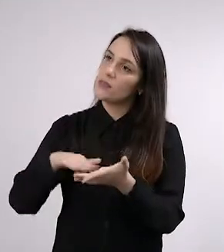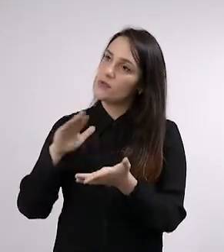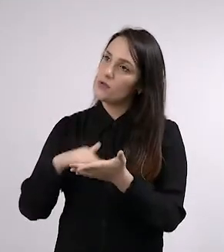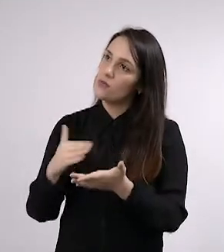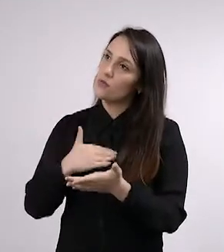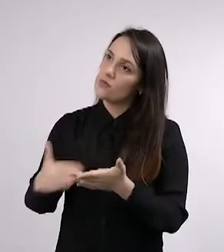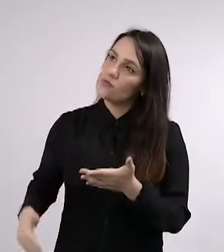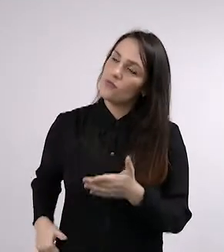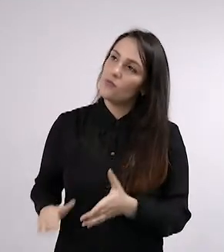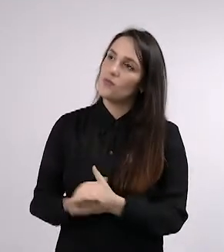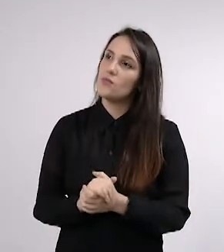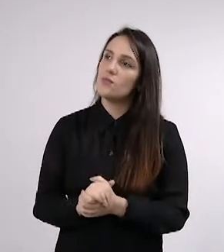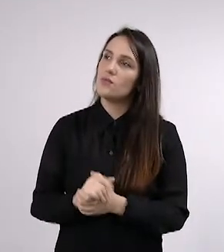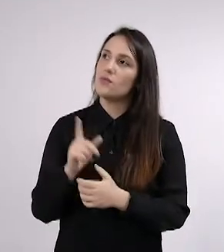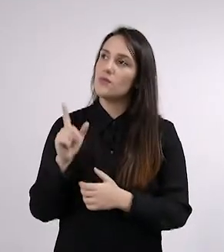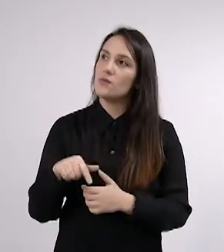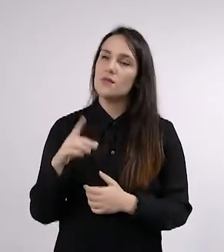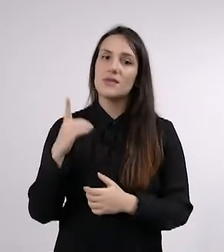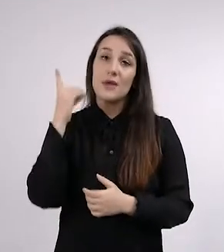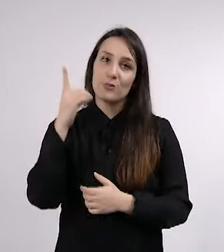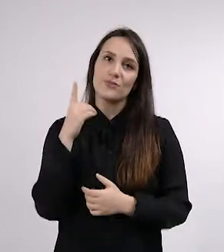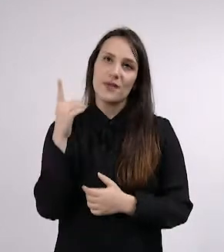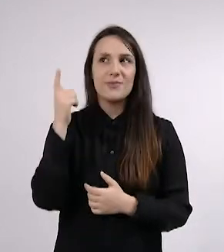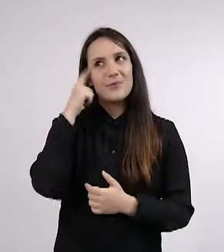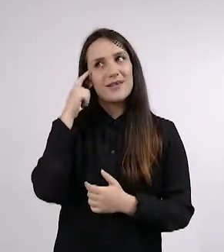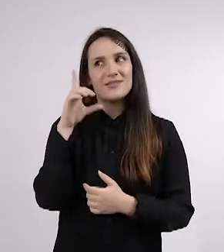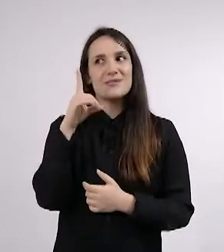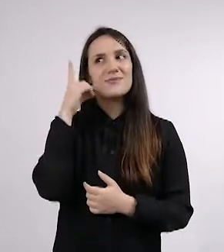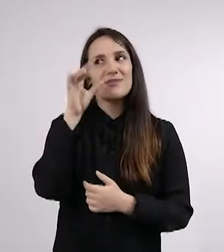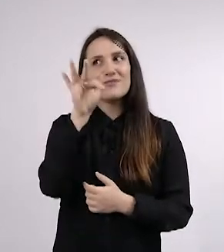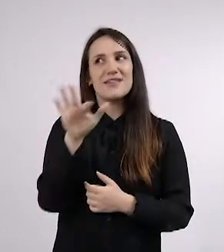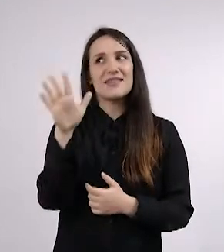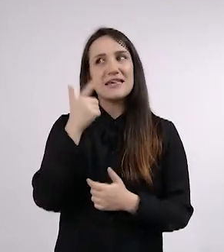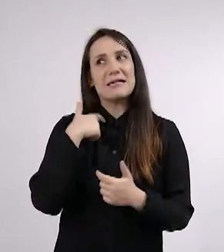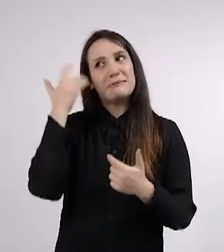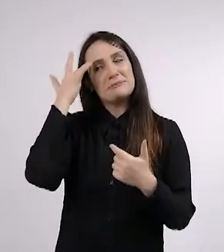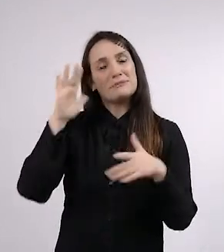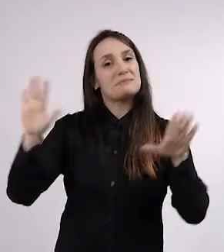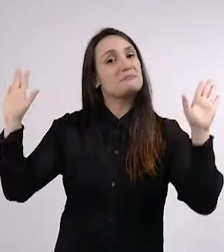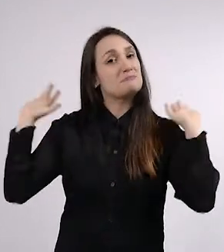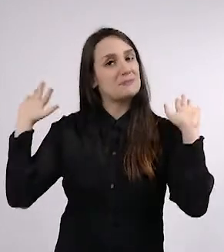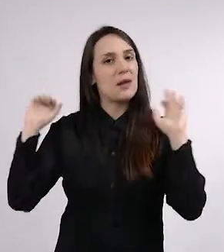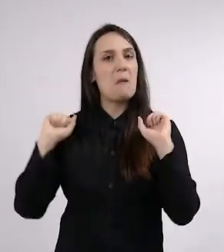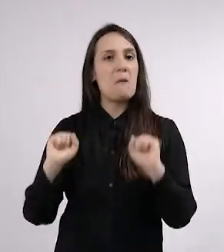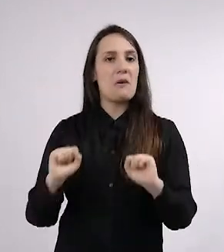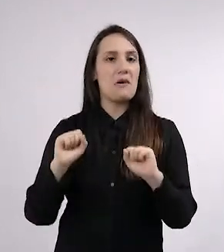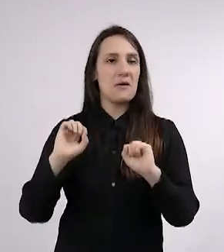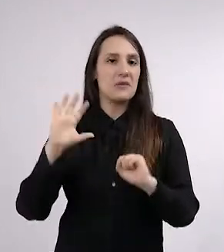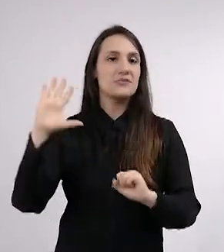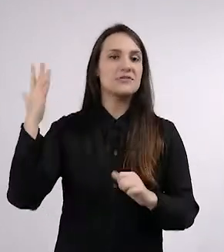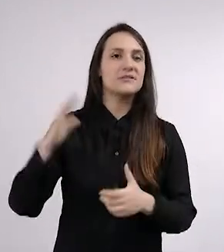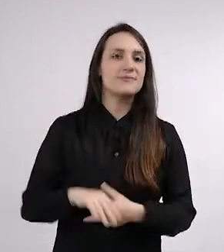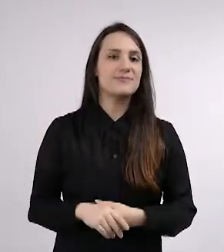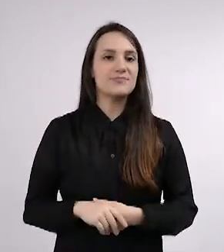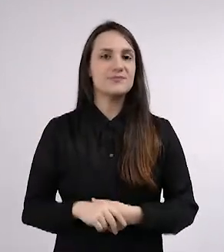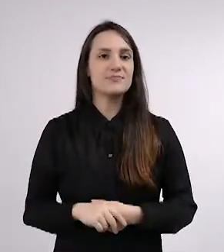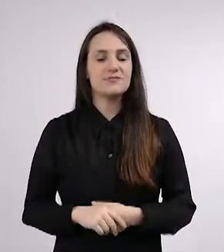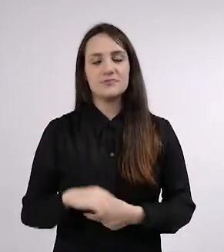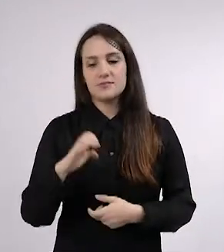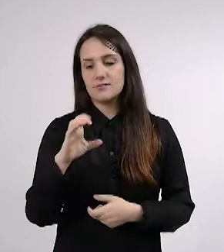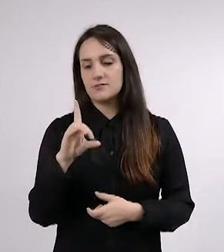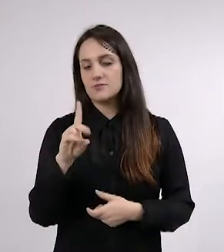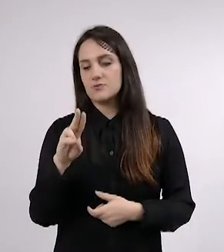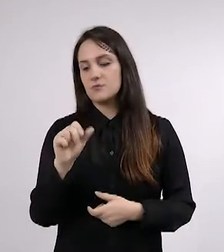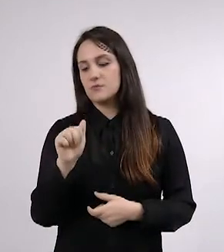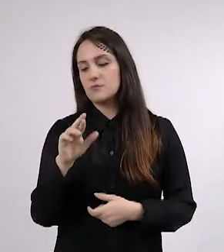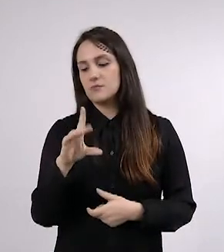de Governo, deputado, futuramente, quem sabe, federal, a gente não sabe o que pode acontecer, né? Pode.